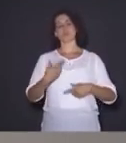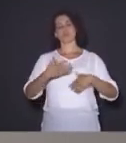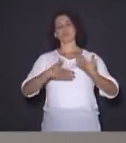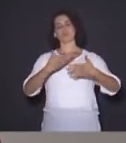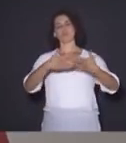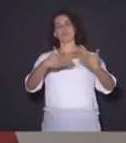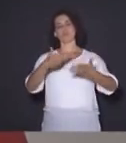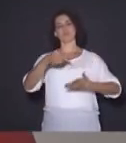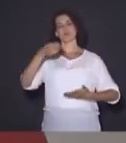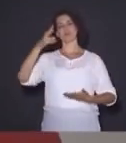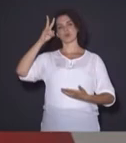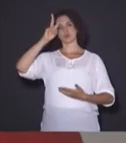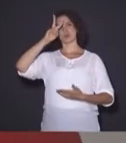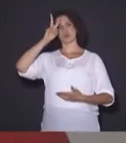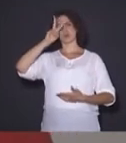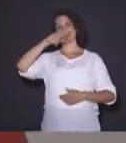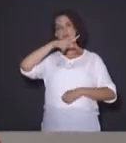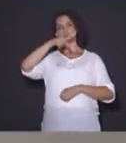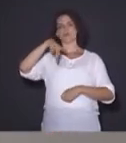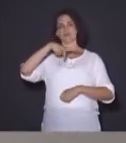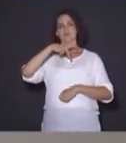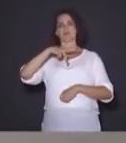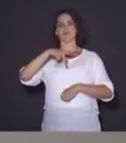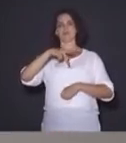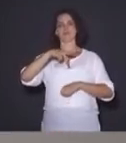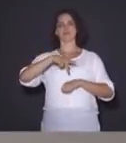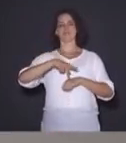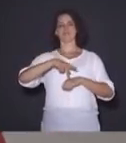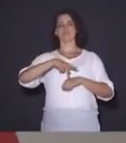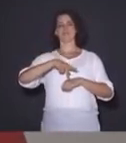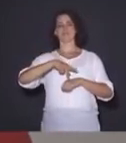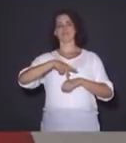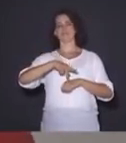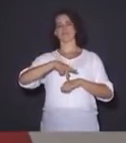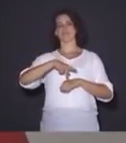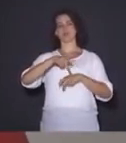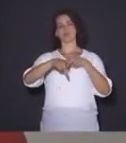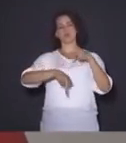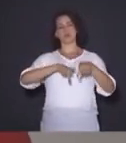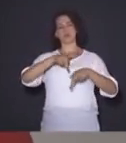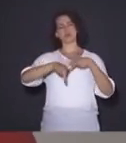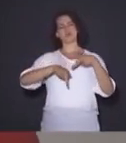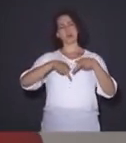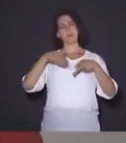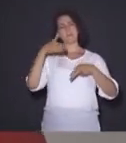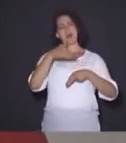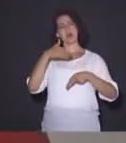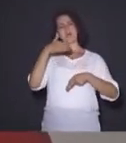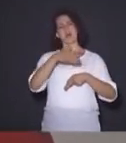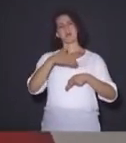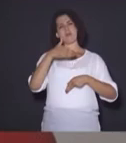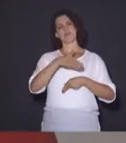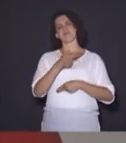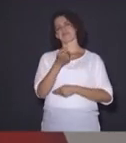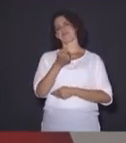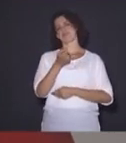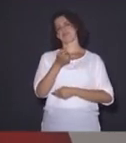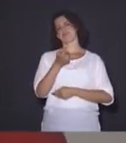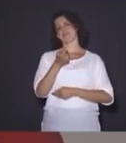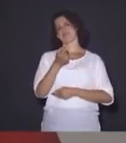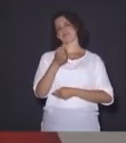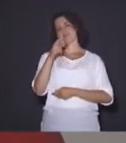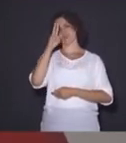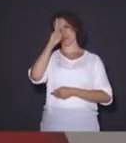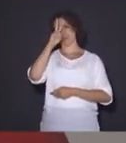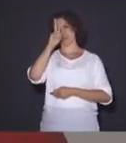o país o povo participou pouco dessa história o